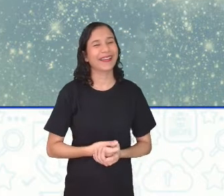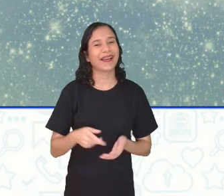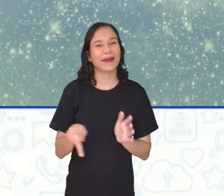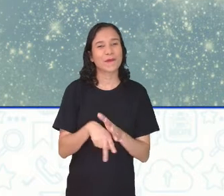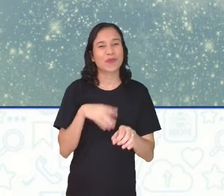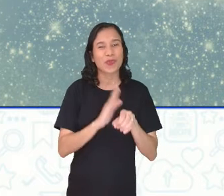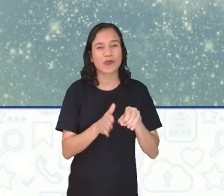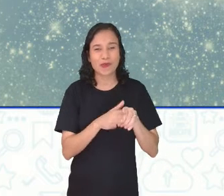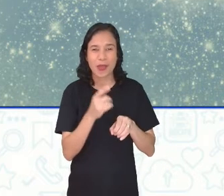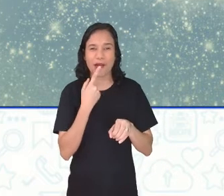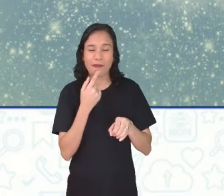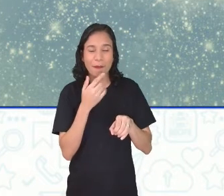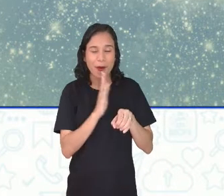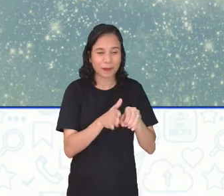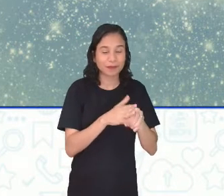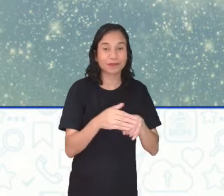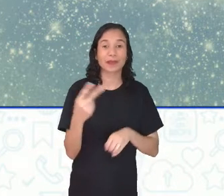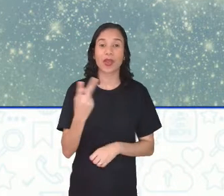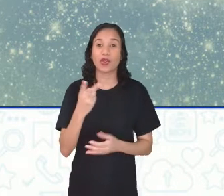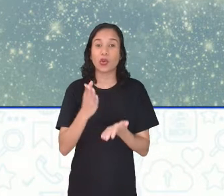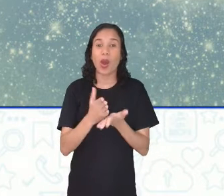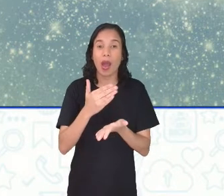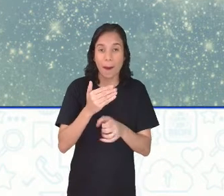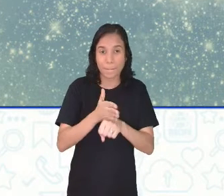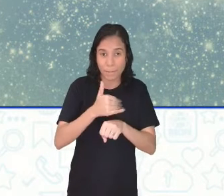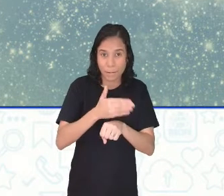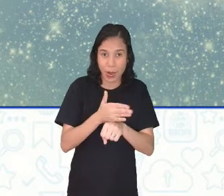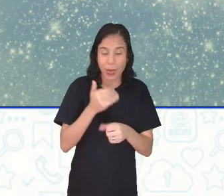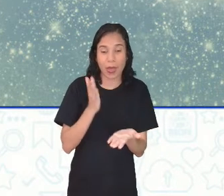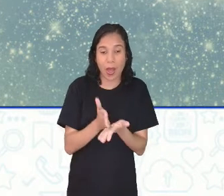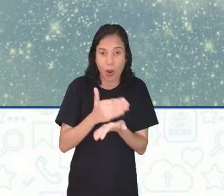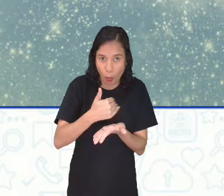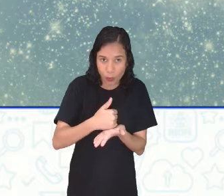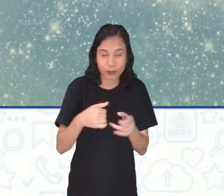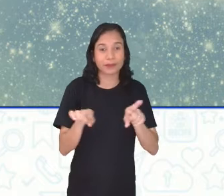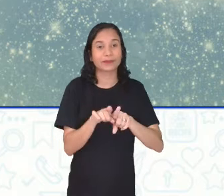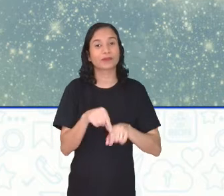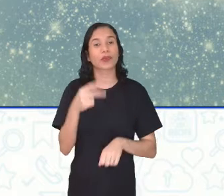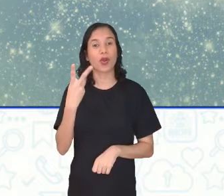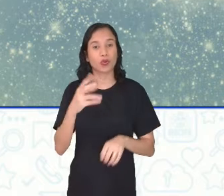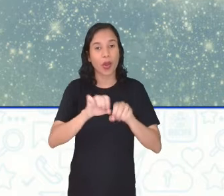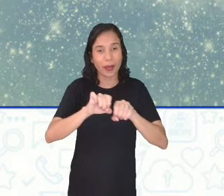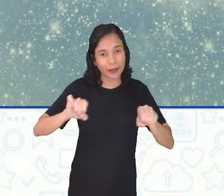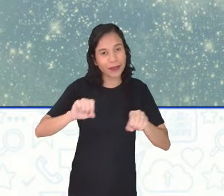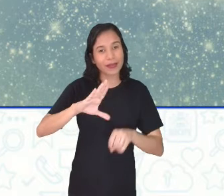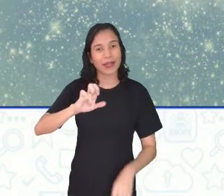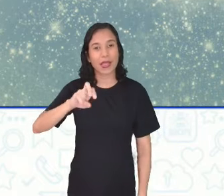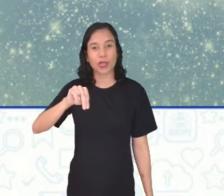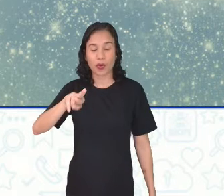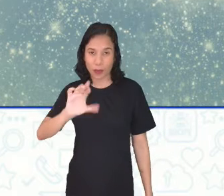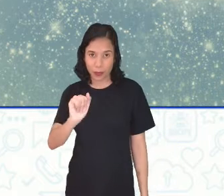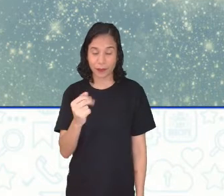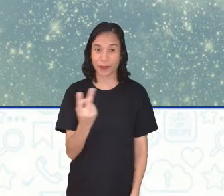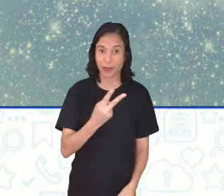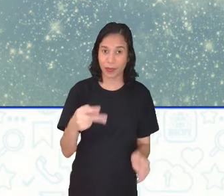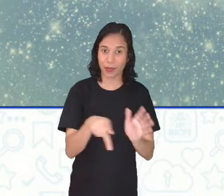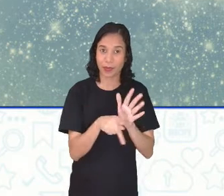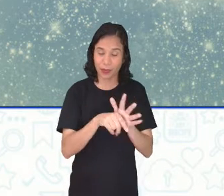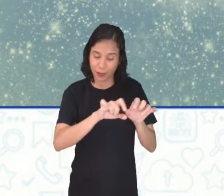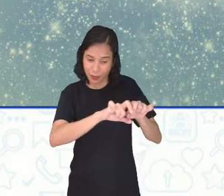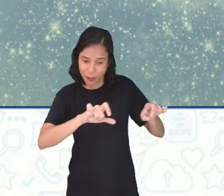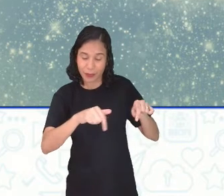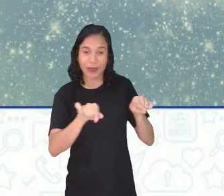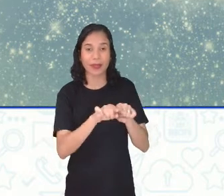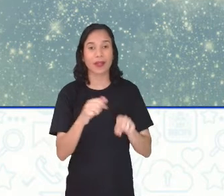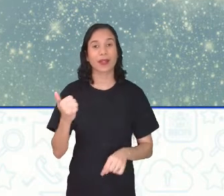tomate médio picado. 2 batatas médias cortadas em cubos, 2 cenouras médias, 2 mandioquinhas